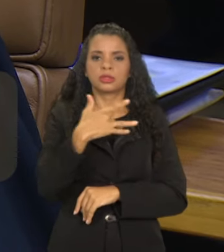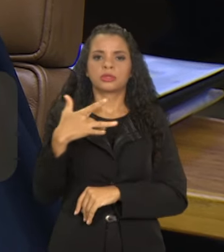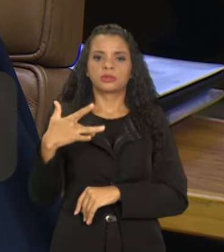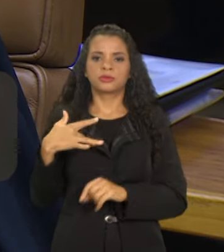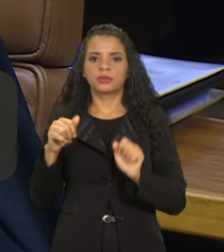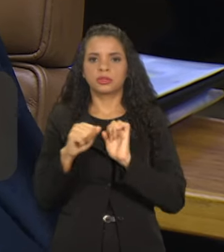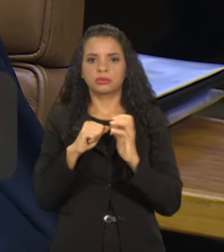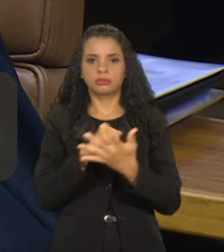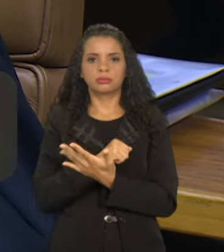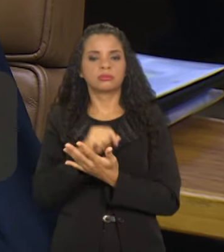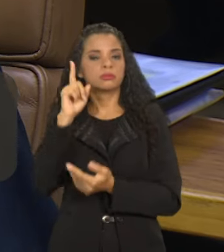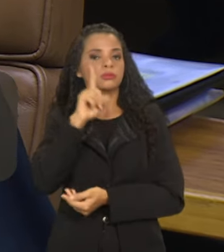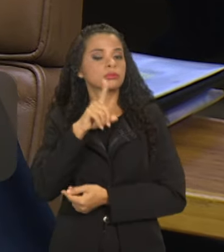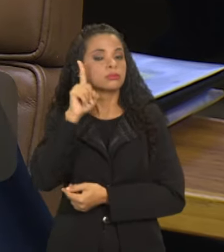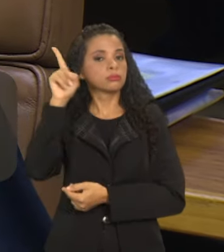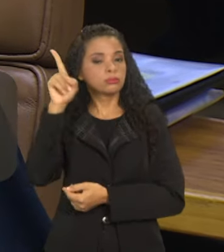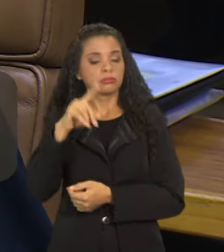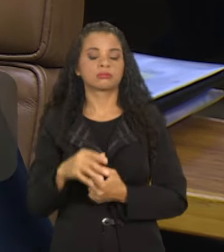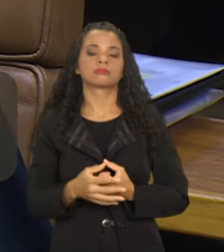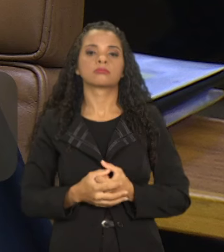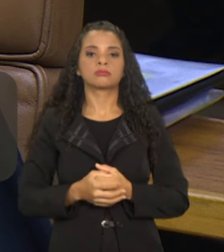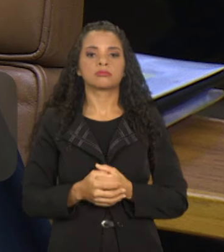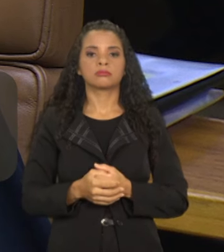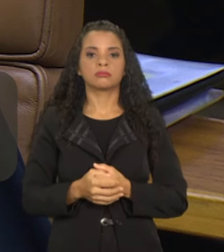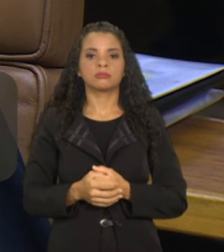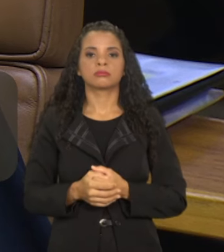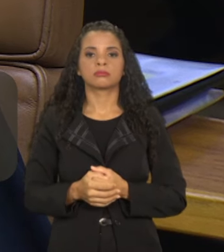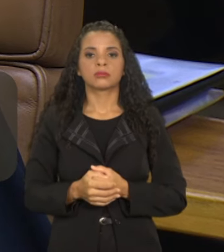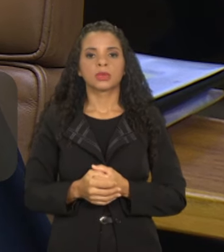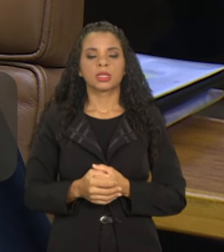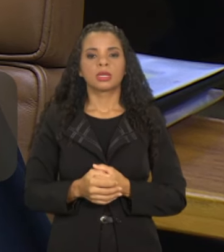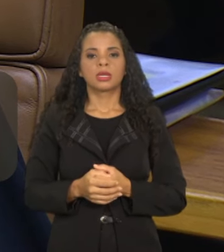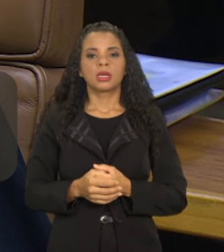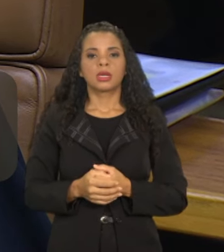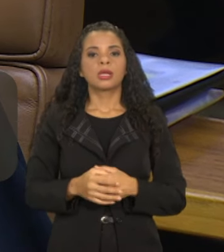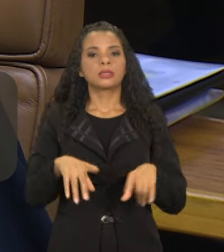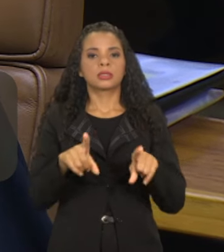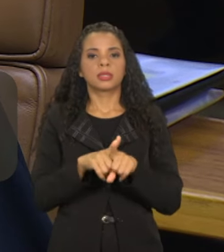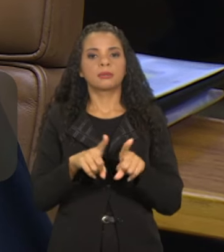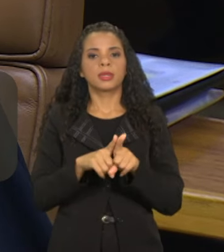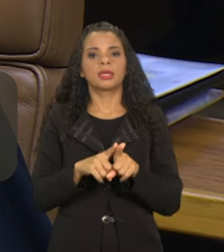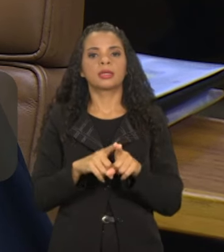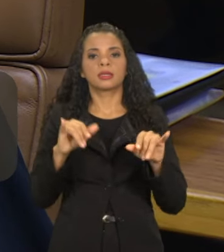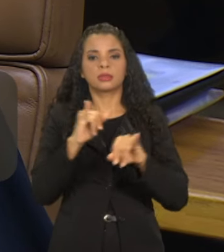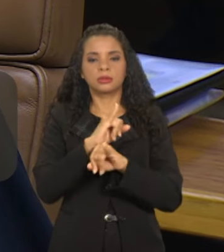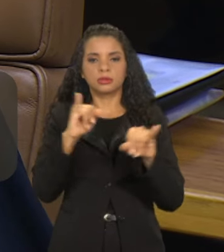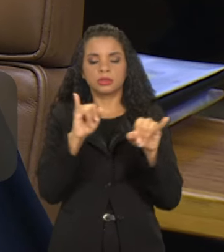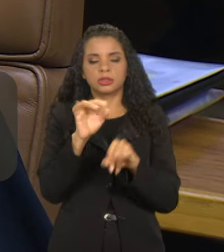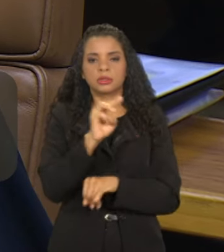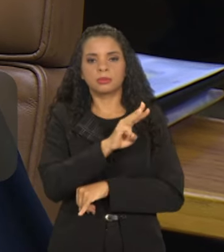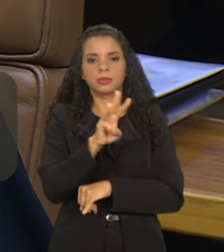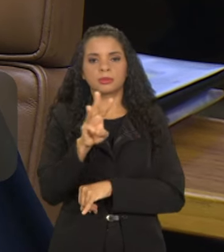no país. No mesmo sentido, conforme notícia publicada no site do jornal Bloomberg, em